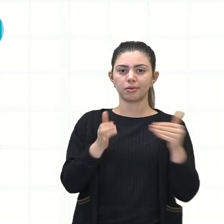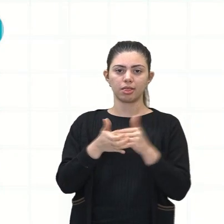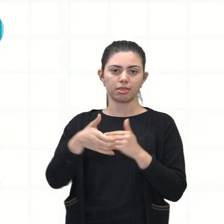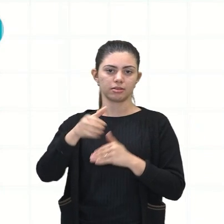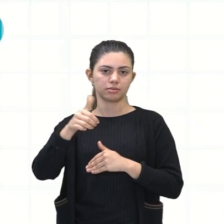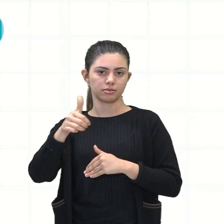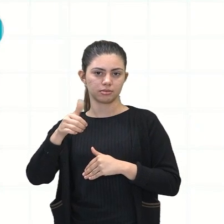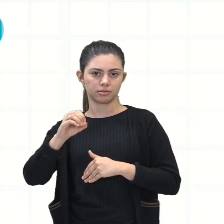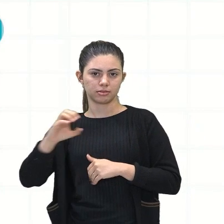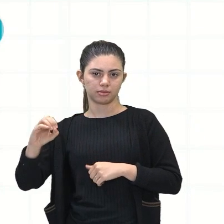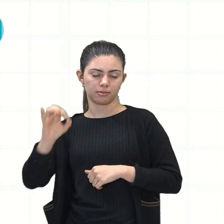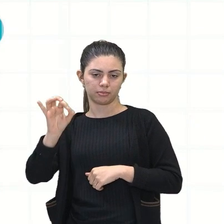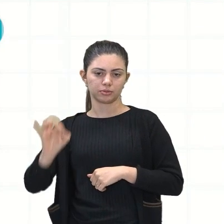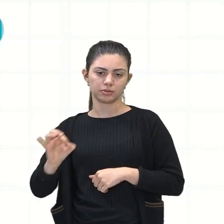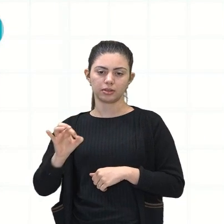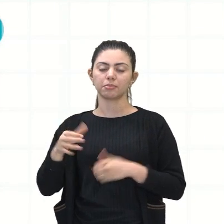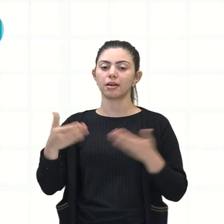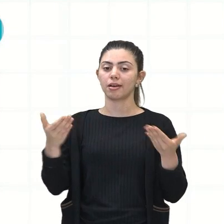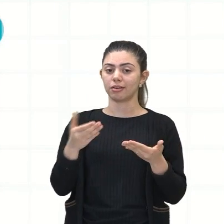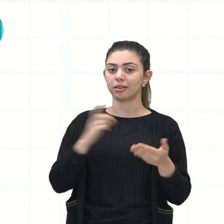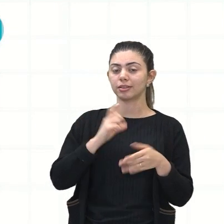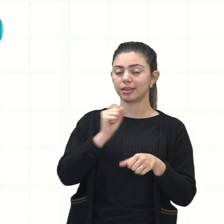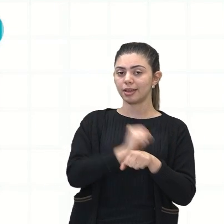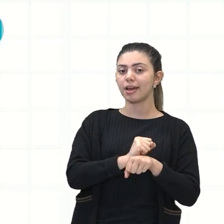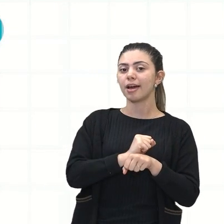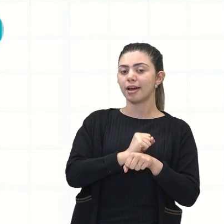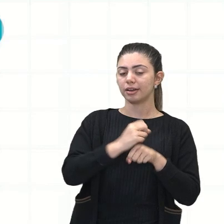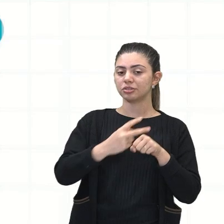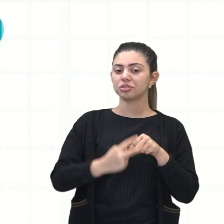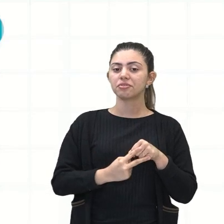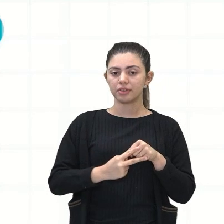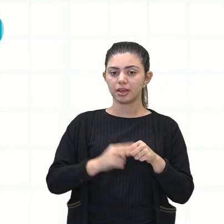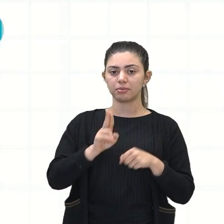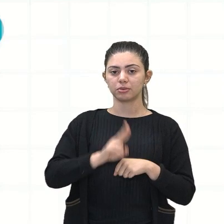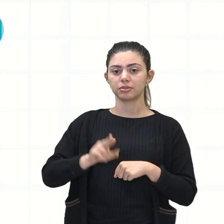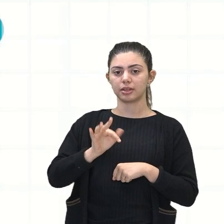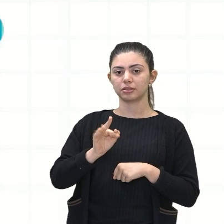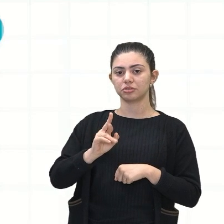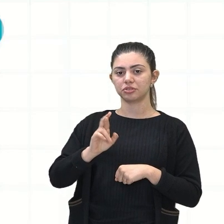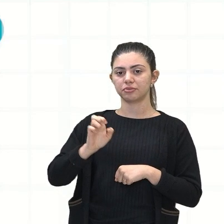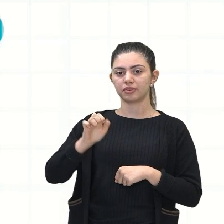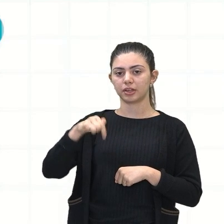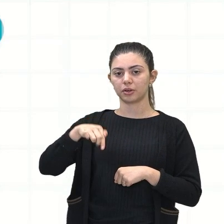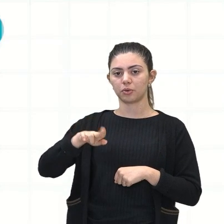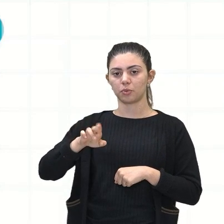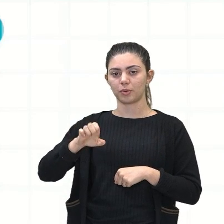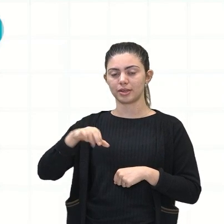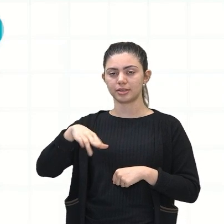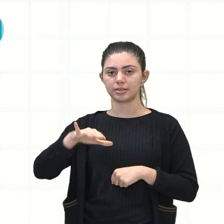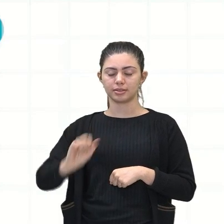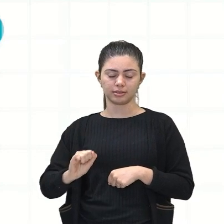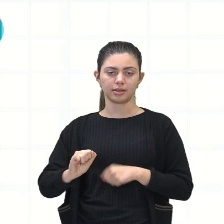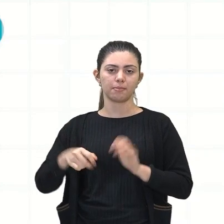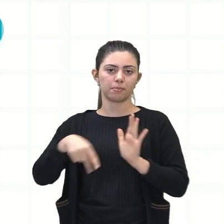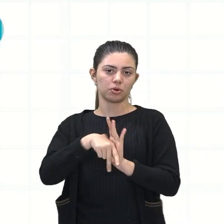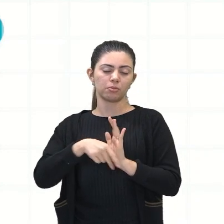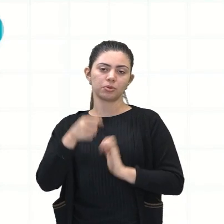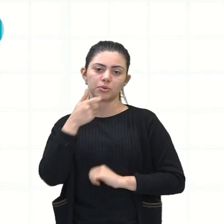nós temos aqui os advérbios de frequência em inglês, né? Vamos falar aqui o nome